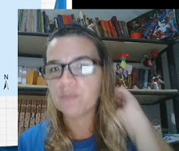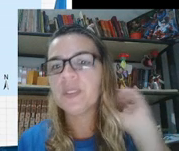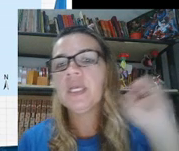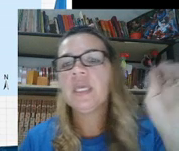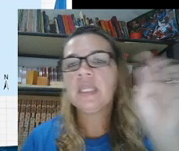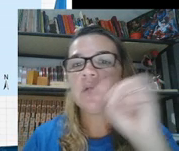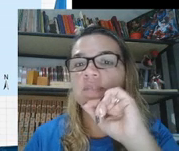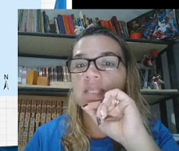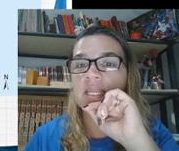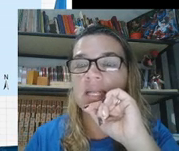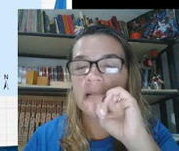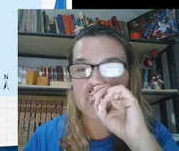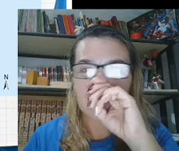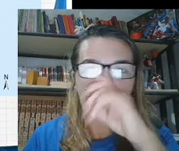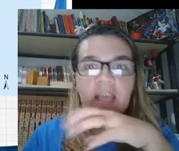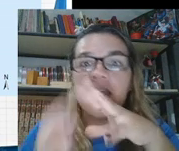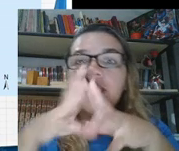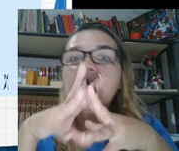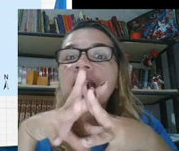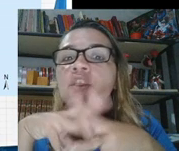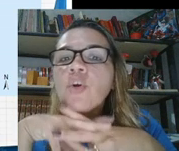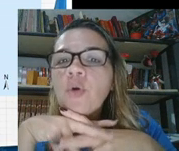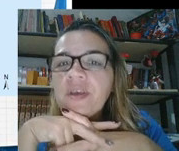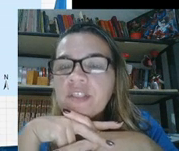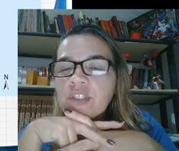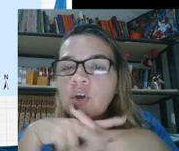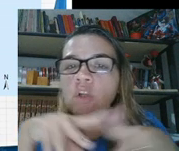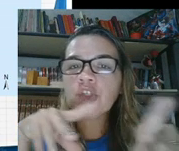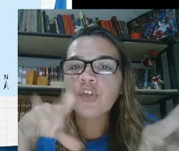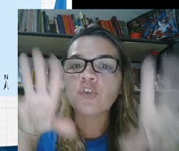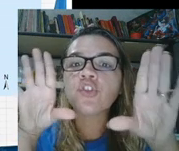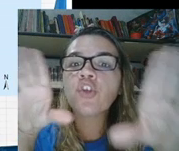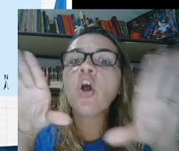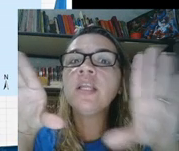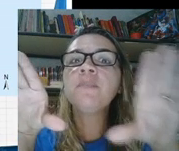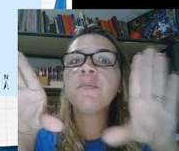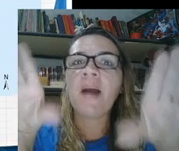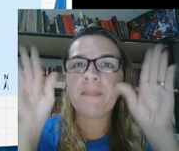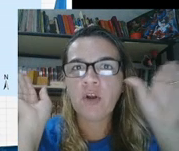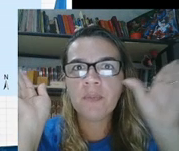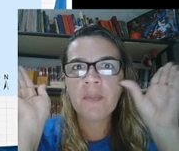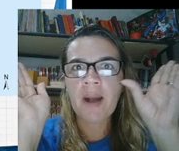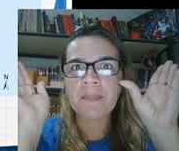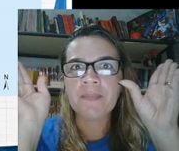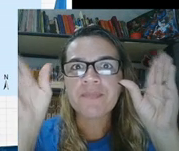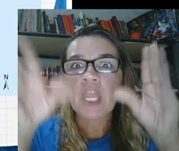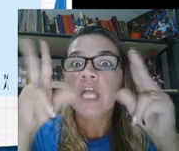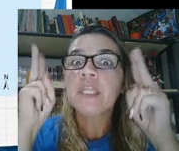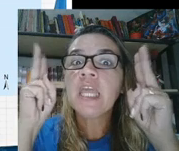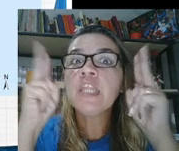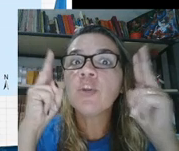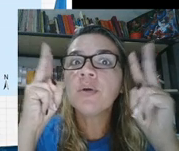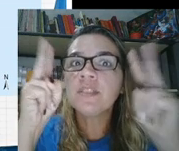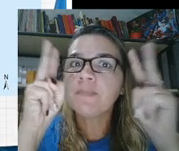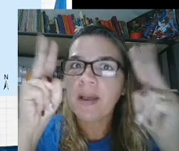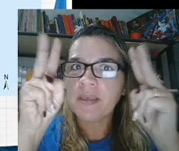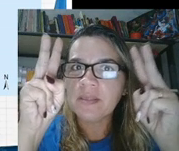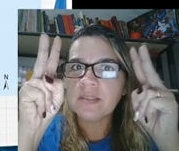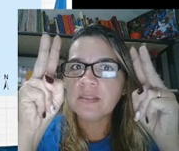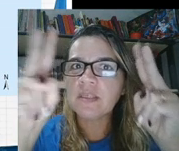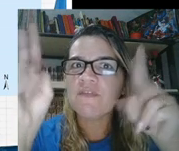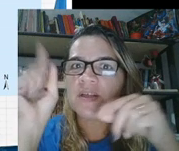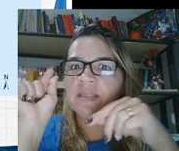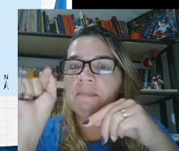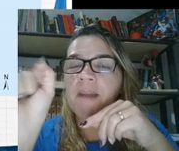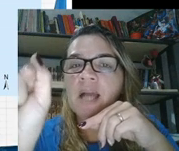Peru. Então, se liga aí. Tem dois, olha só olhando o mapa, olha para o mapa. Tem dois